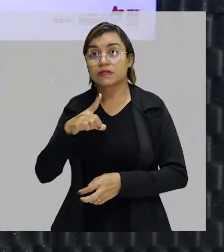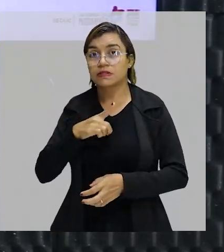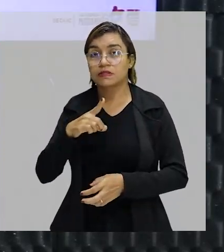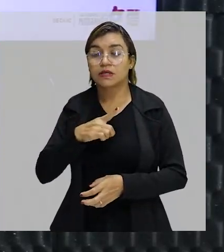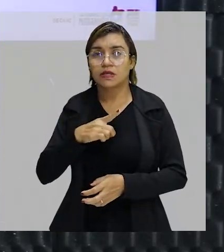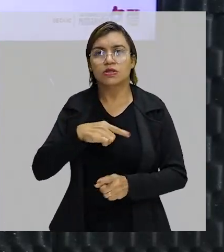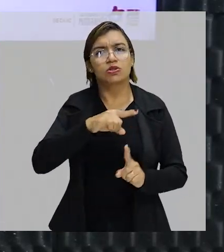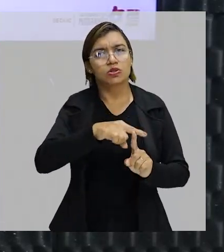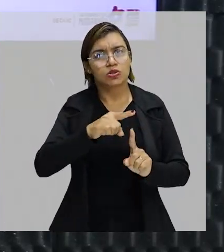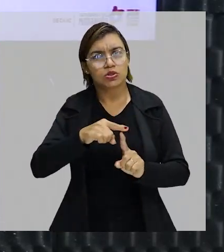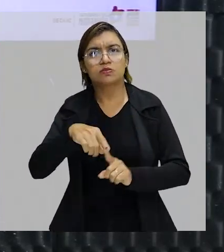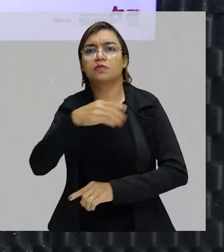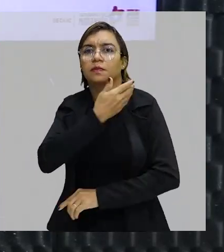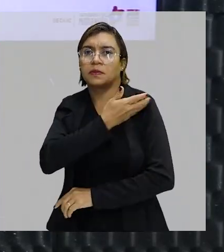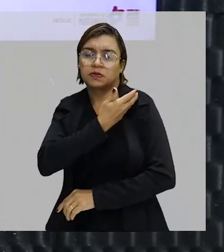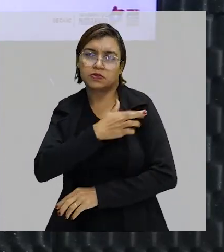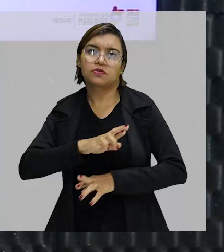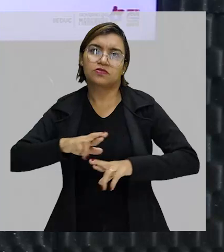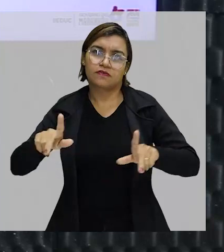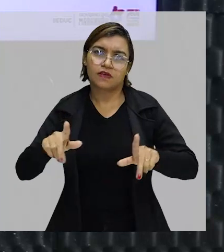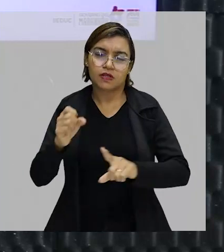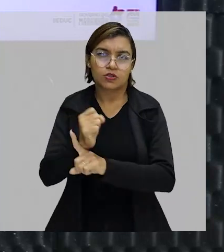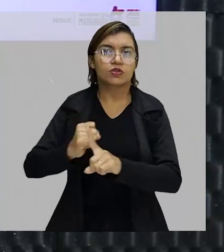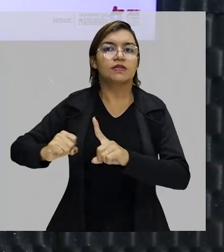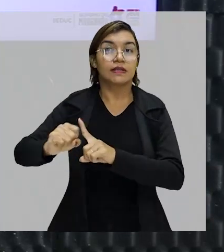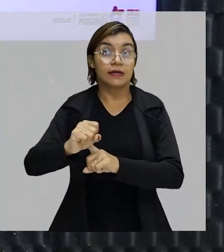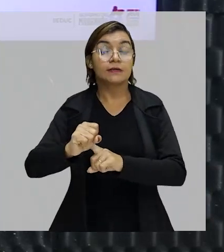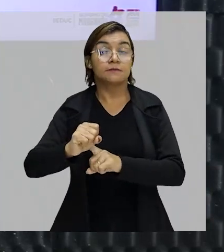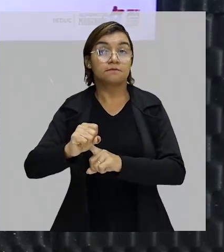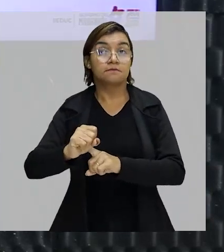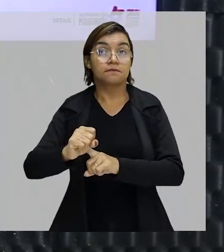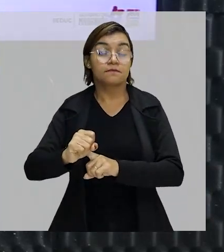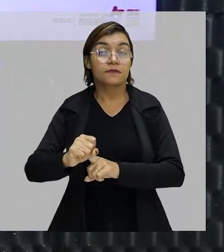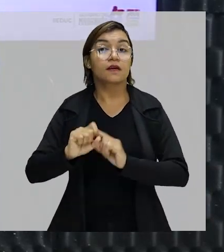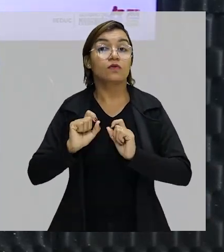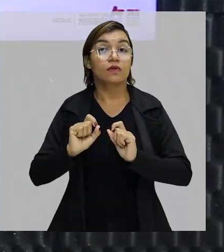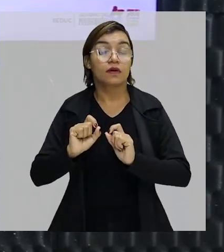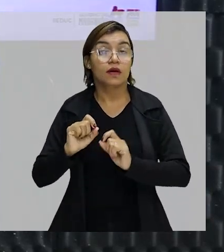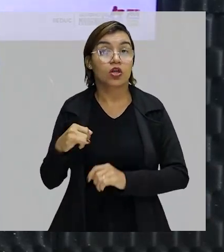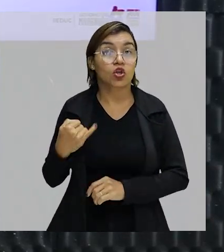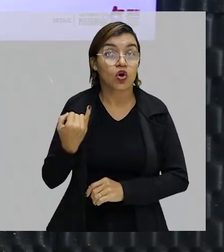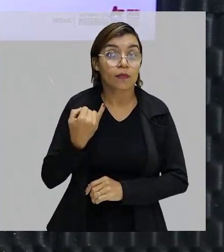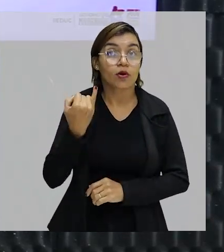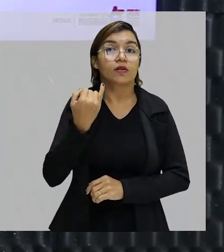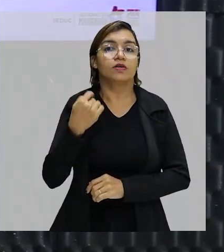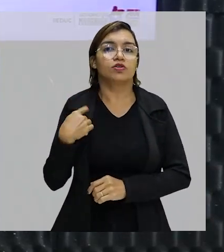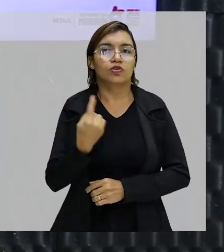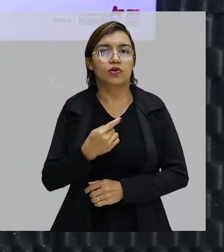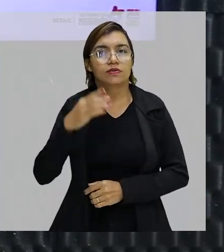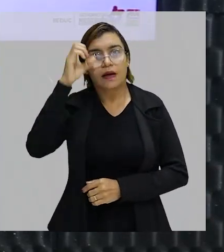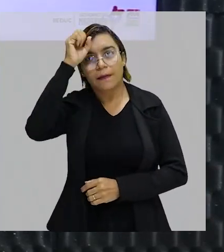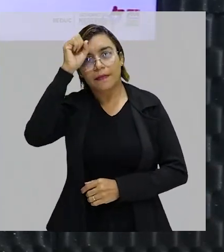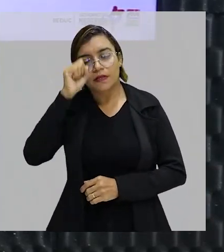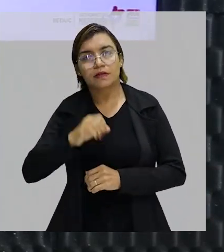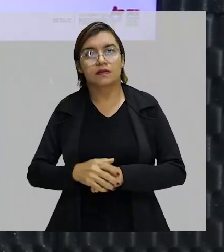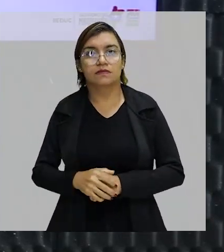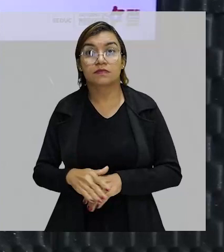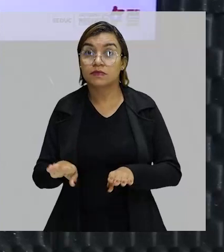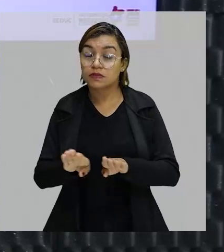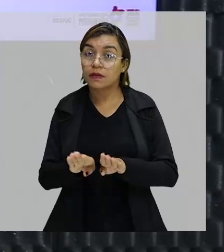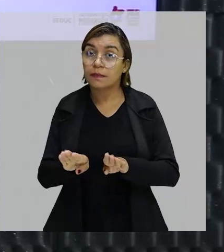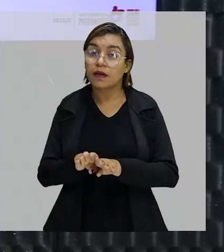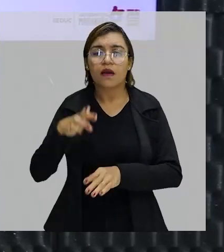muitos tipos de preconceito diferentes na sociedade. E o ideal é que a gente aprenda sobre isso para